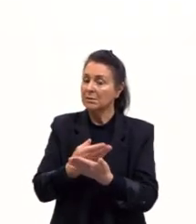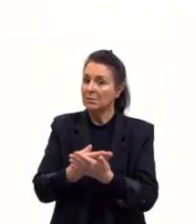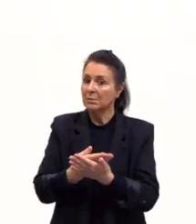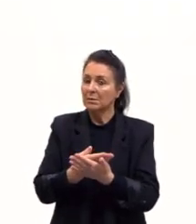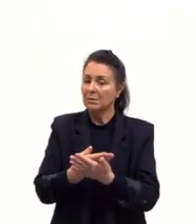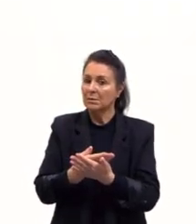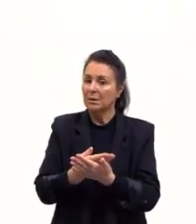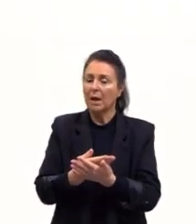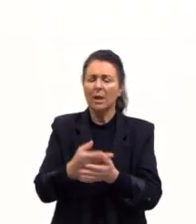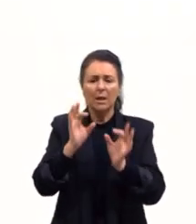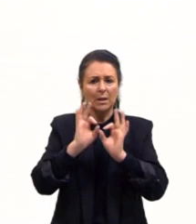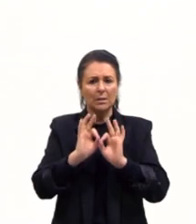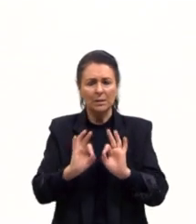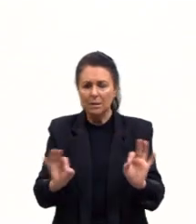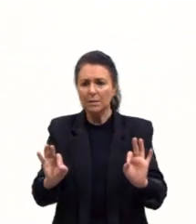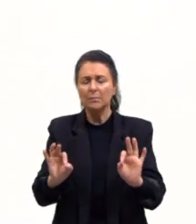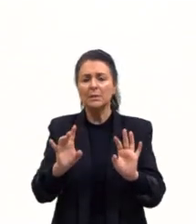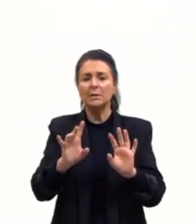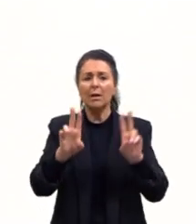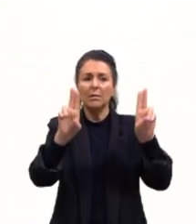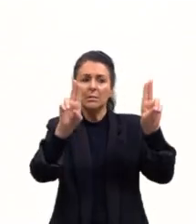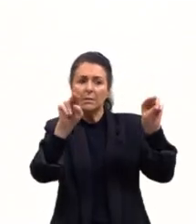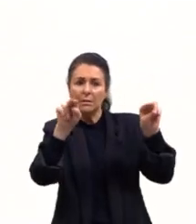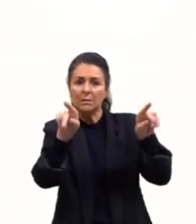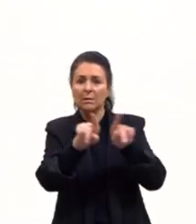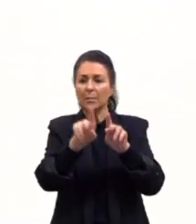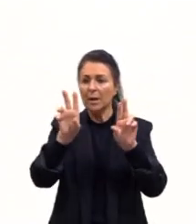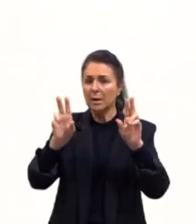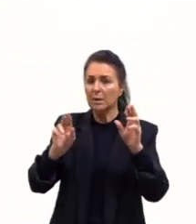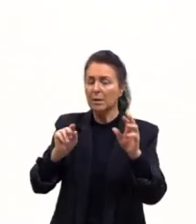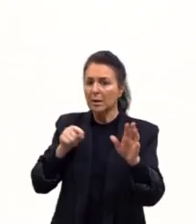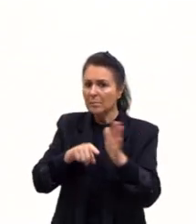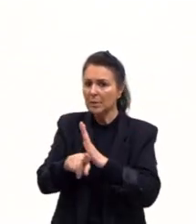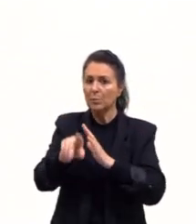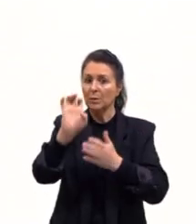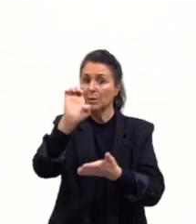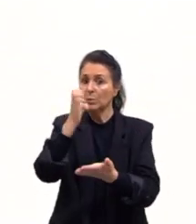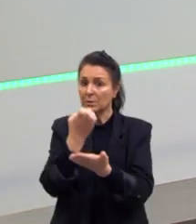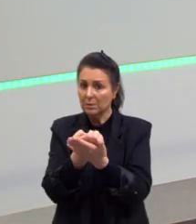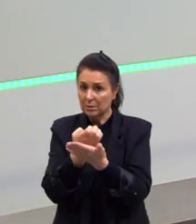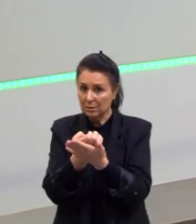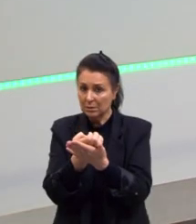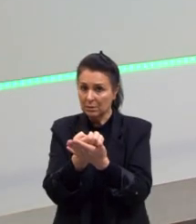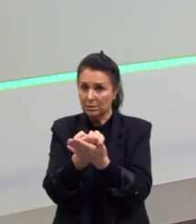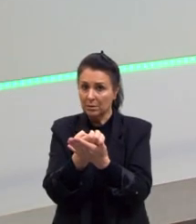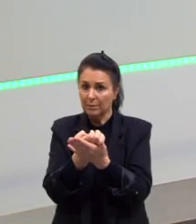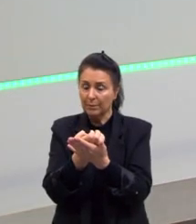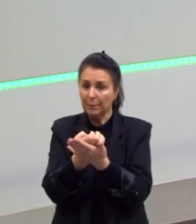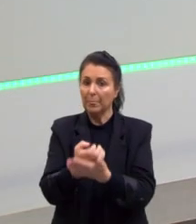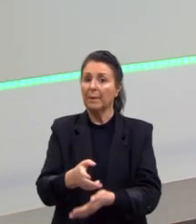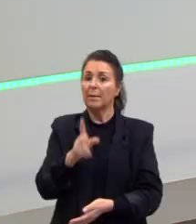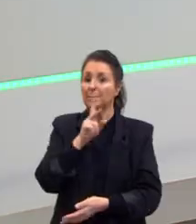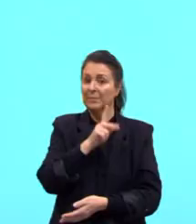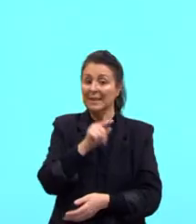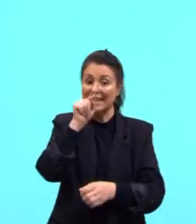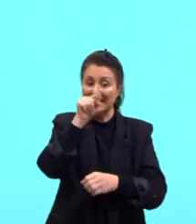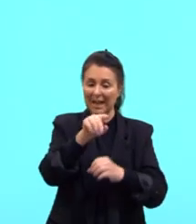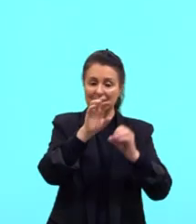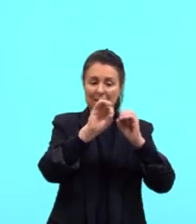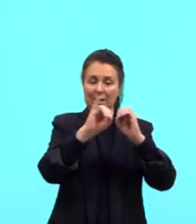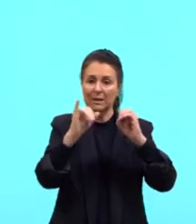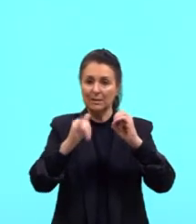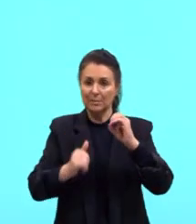que ela é bem muita citada nos exercícios tá então eu vou formar nessa eletrólise